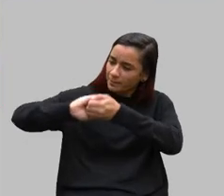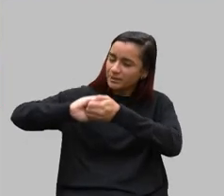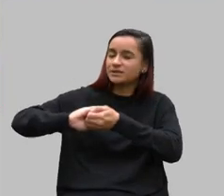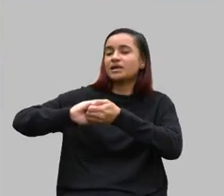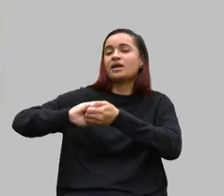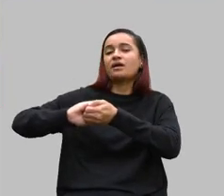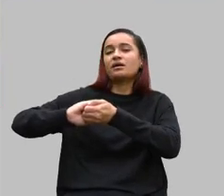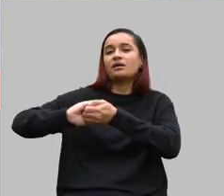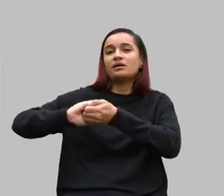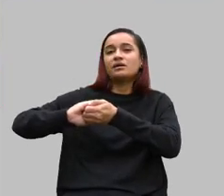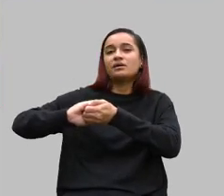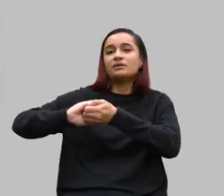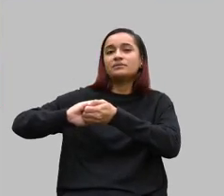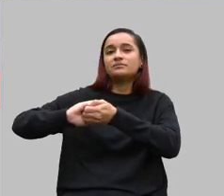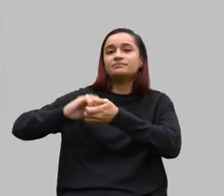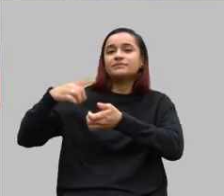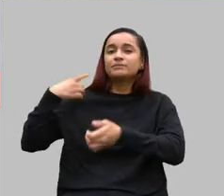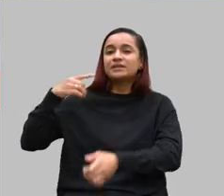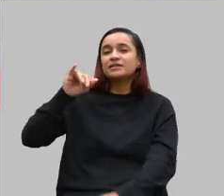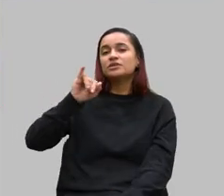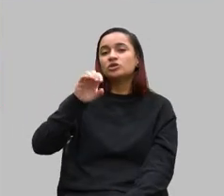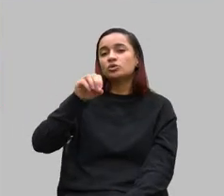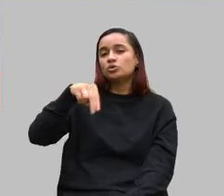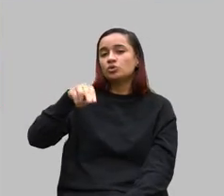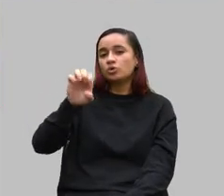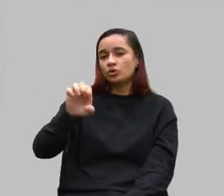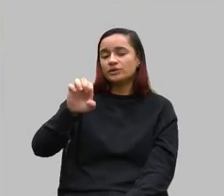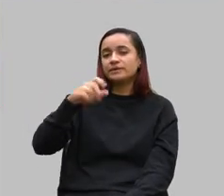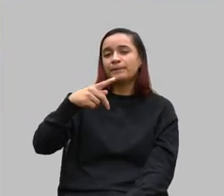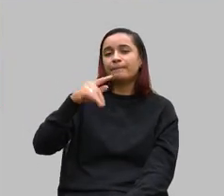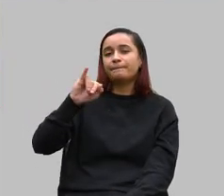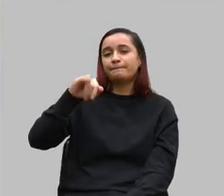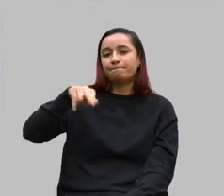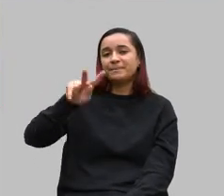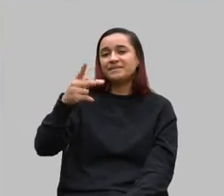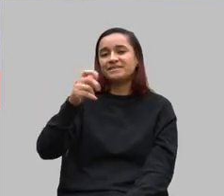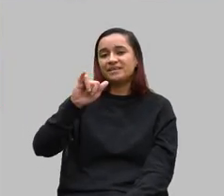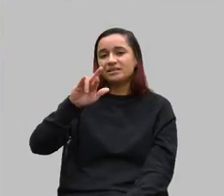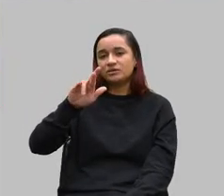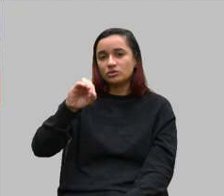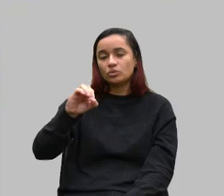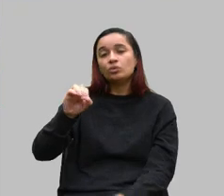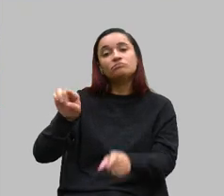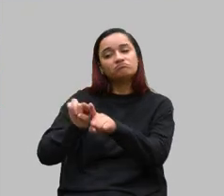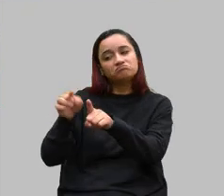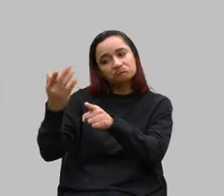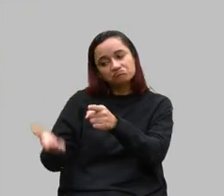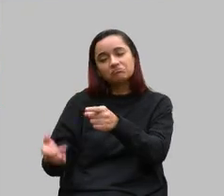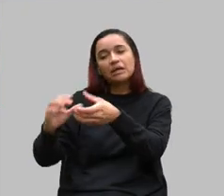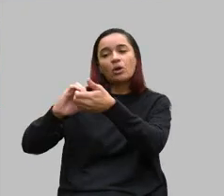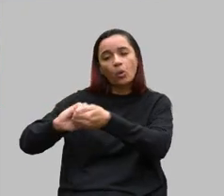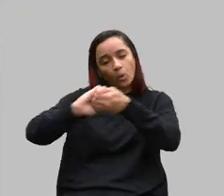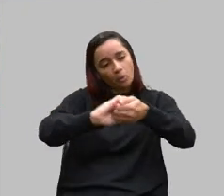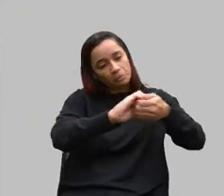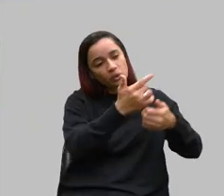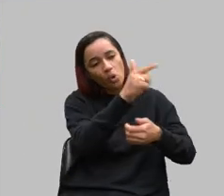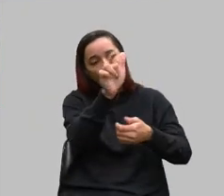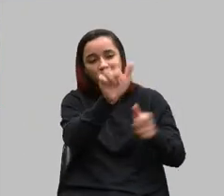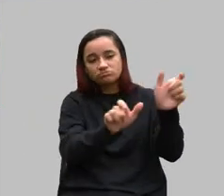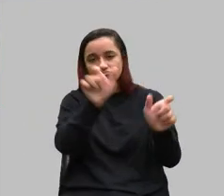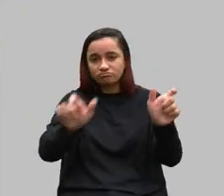eh ion Pinheiro eh na pessoa de quem cumprimento todas as autoridades aqui presentes